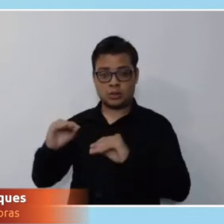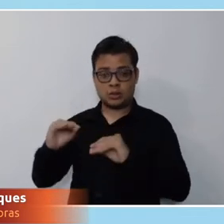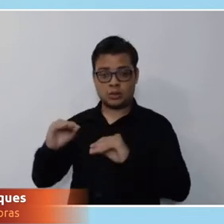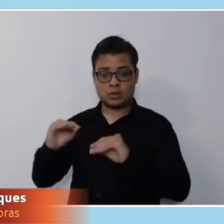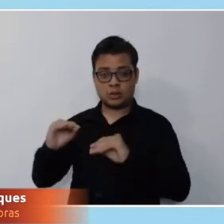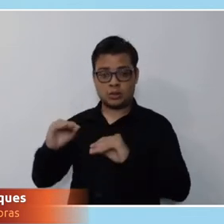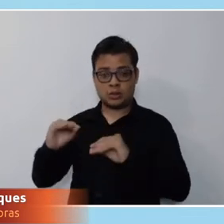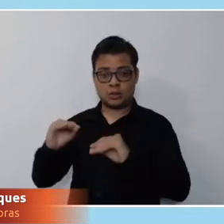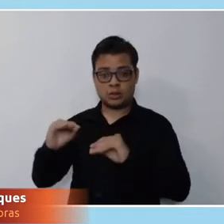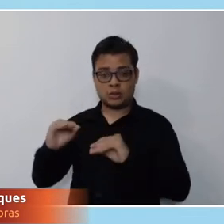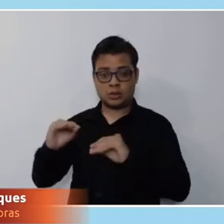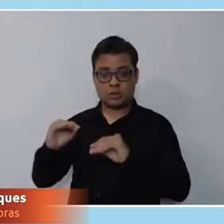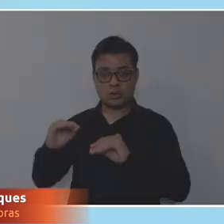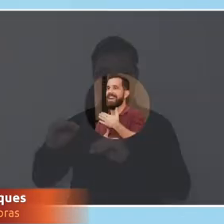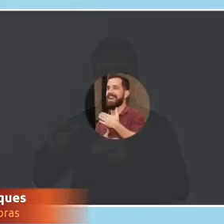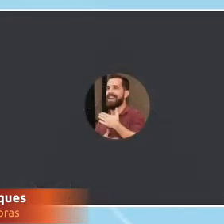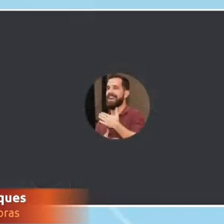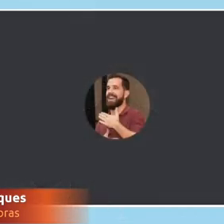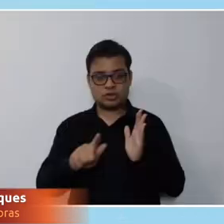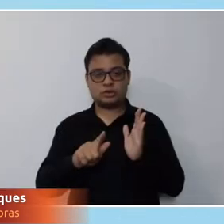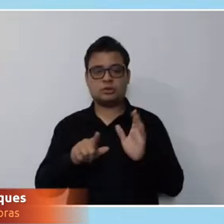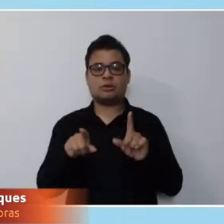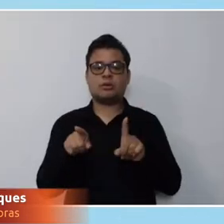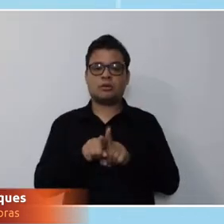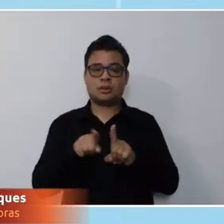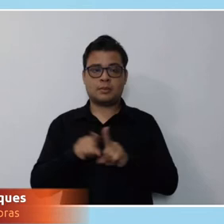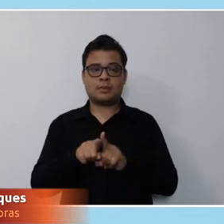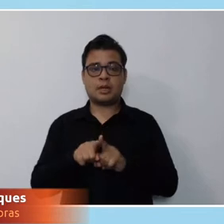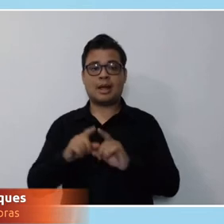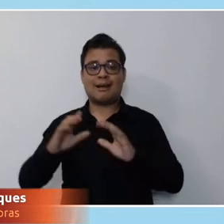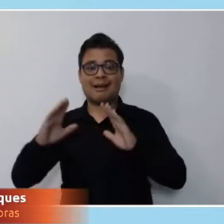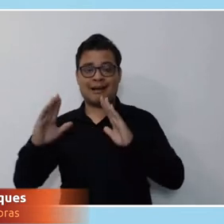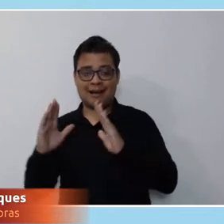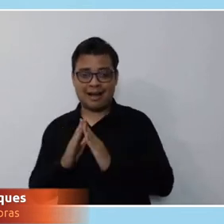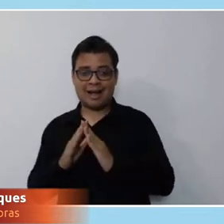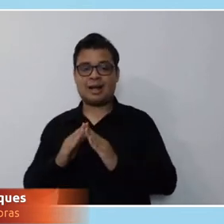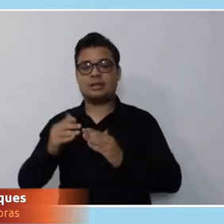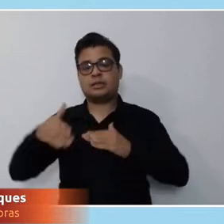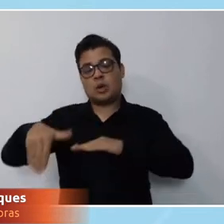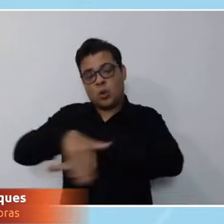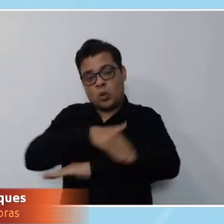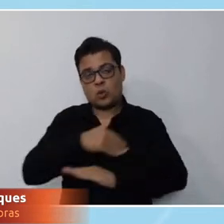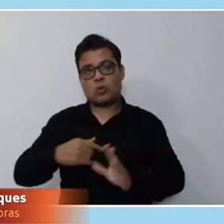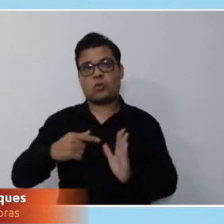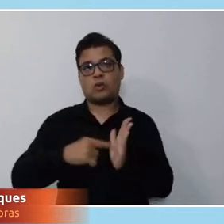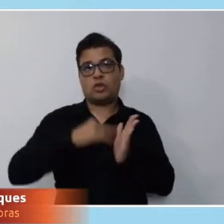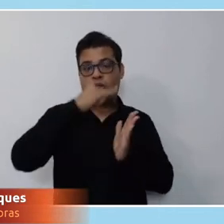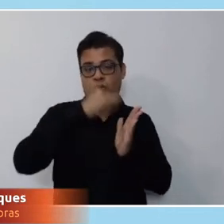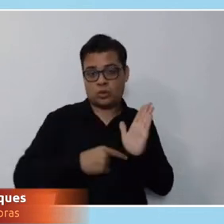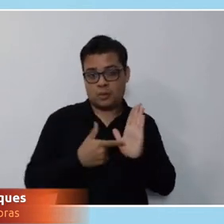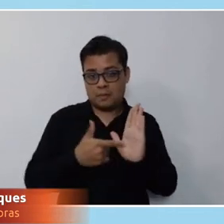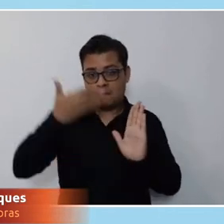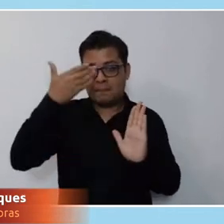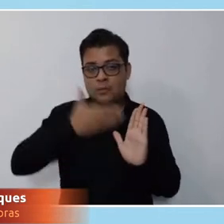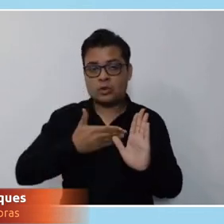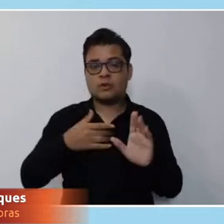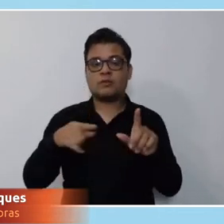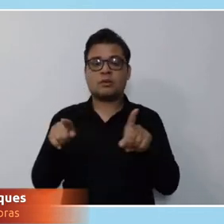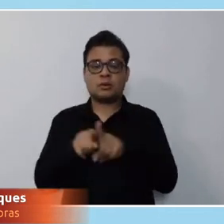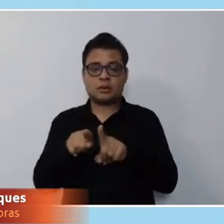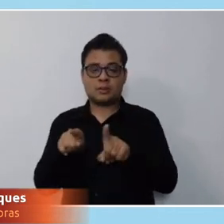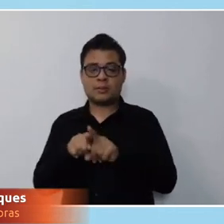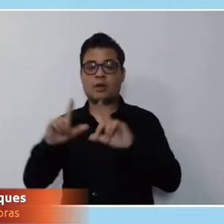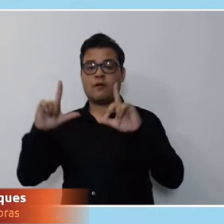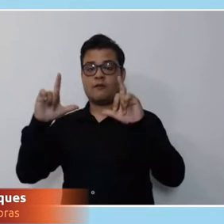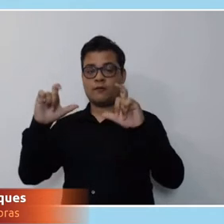de comprovante de endereço, uma foto 3x4 e um atestado médico ou declaração